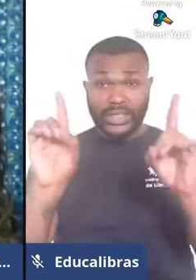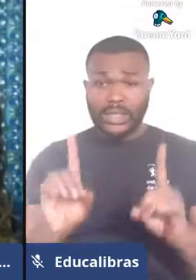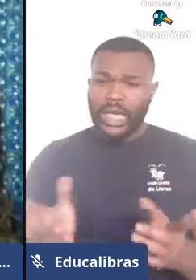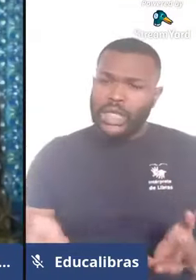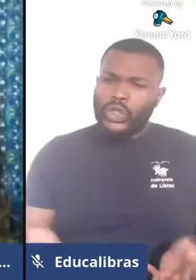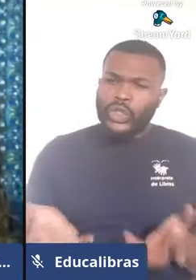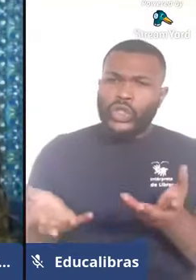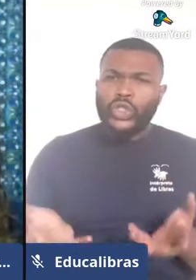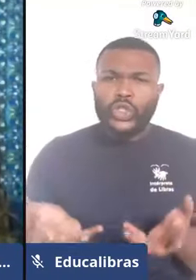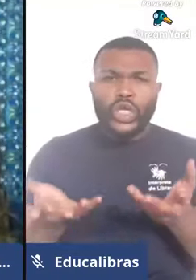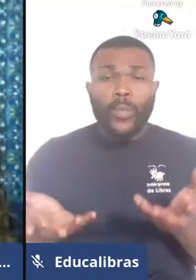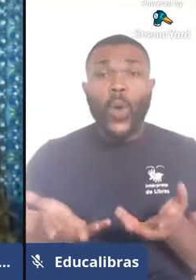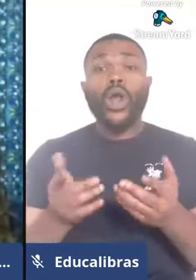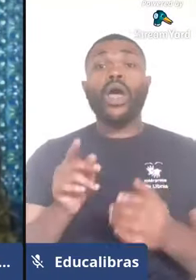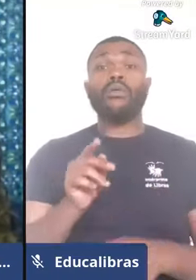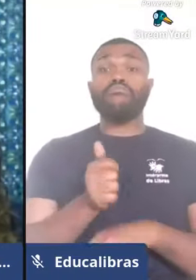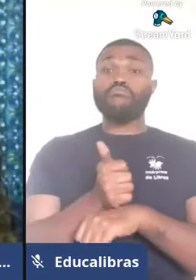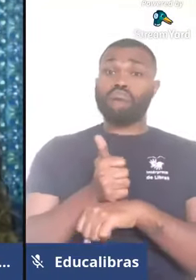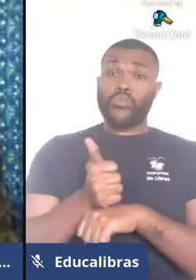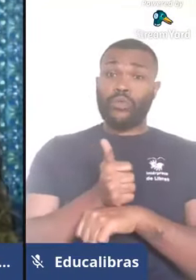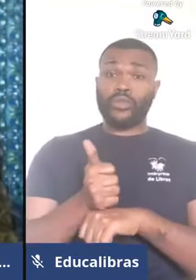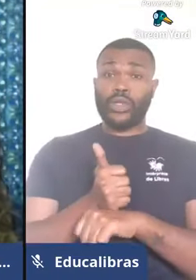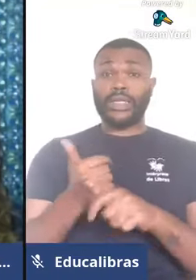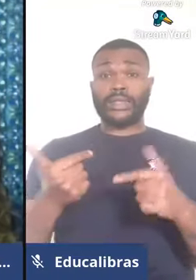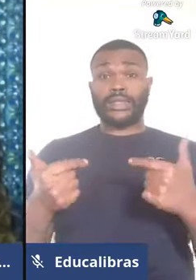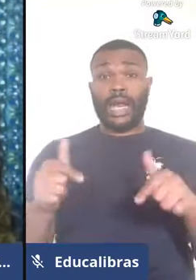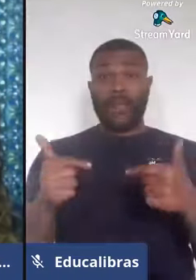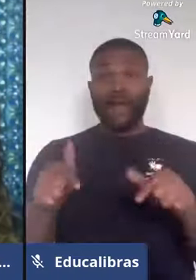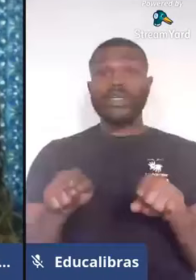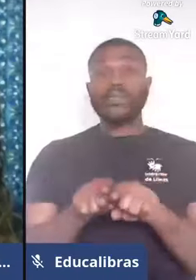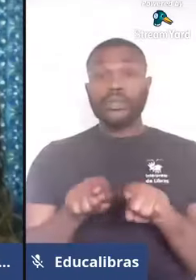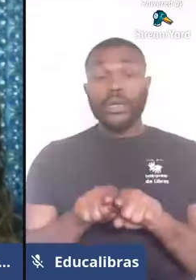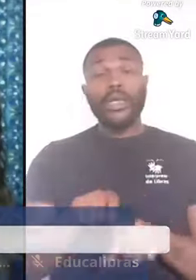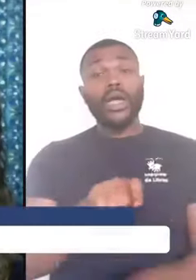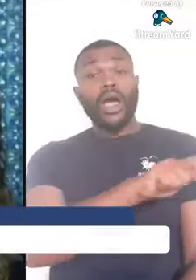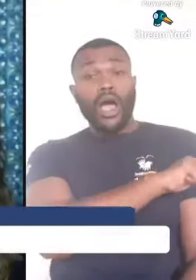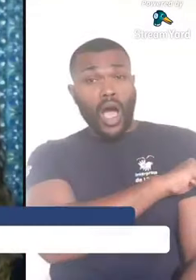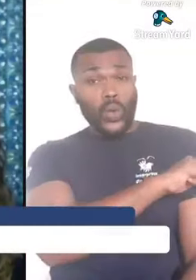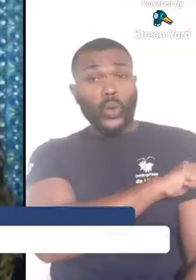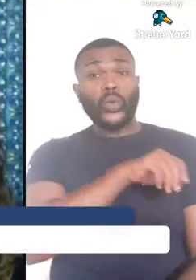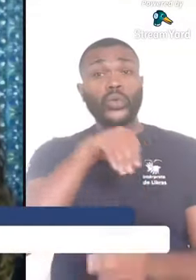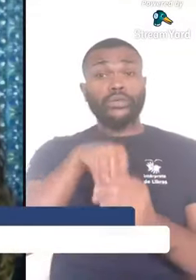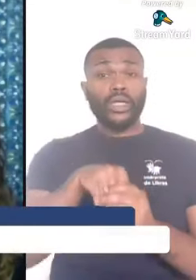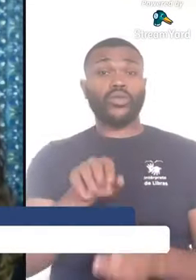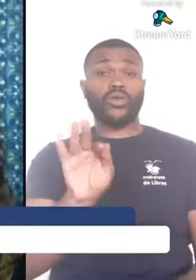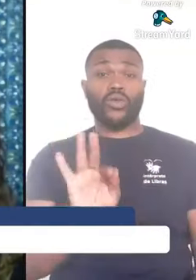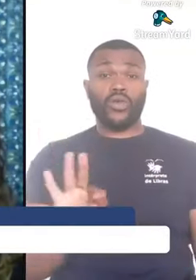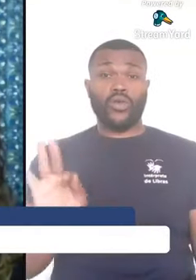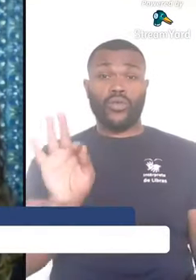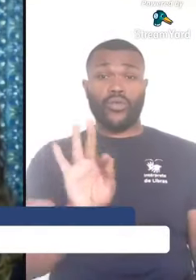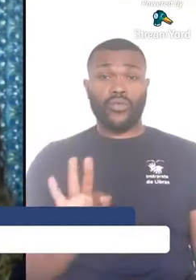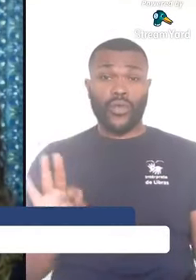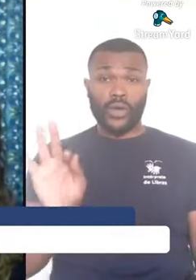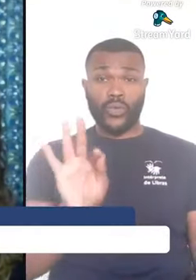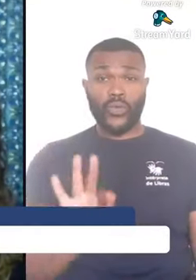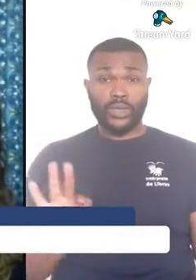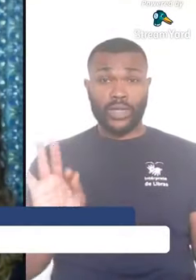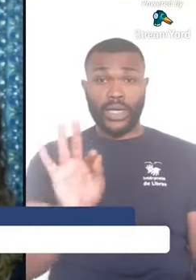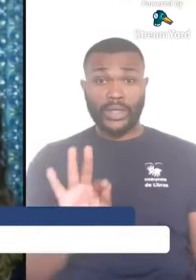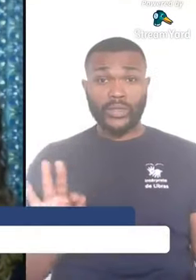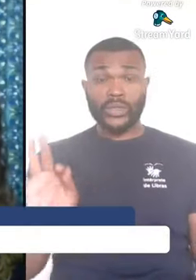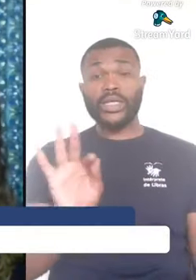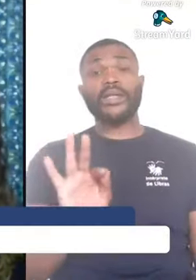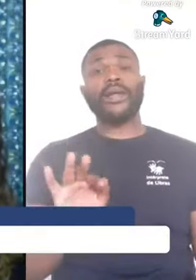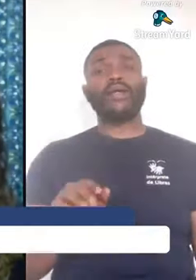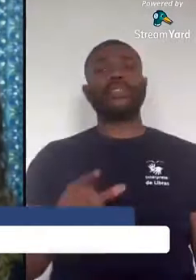no quadro de profissionais deles, quanto como alunos da faculdade. E tinha alguns projetos que aconteciam lá dentro, inclusive